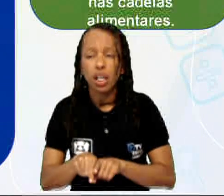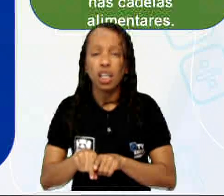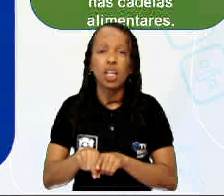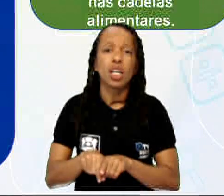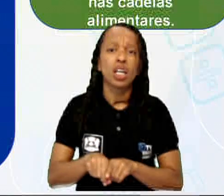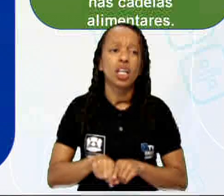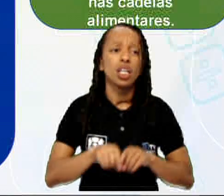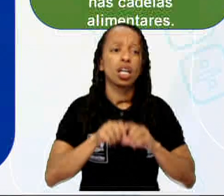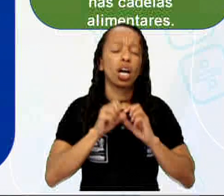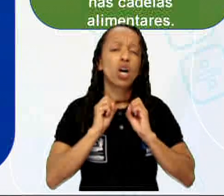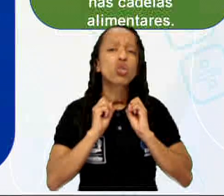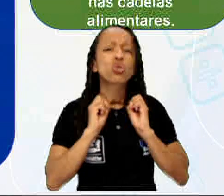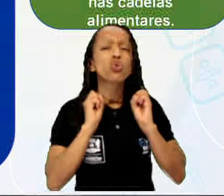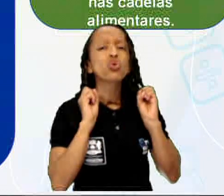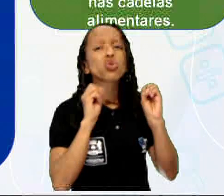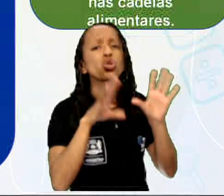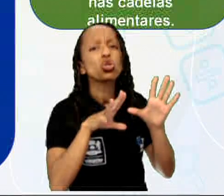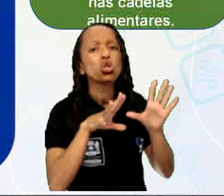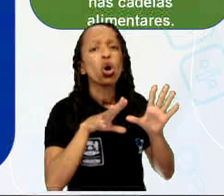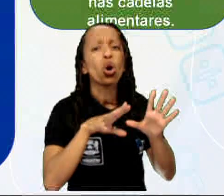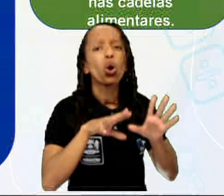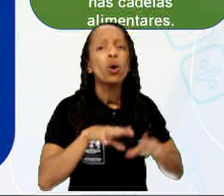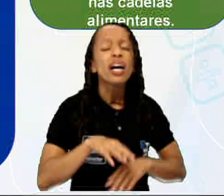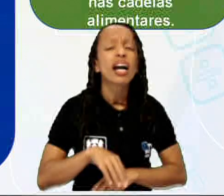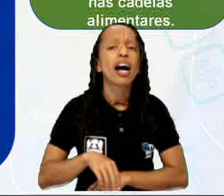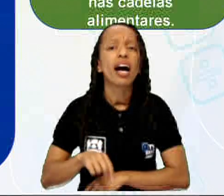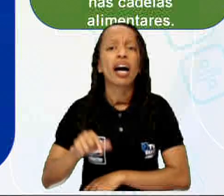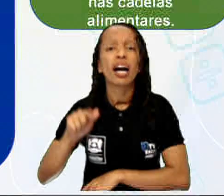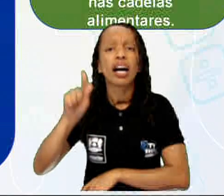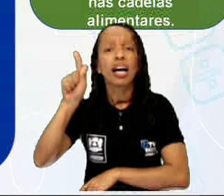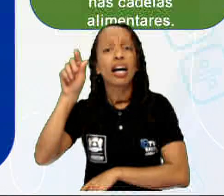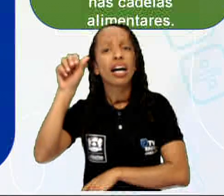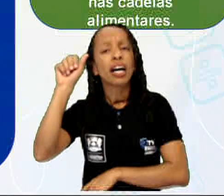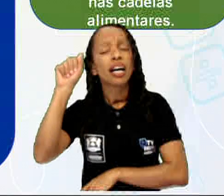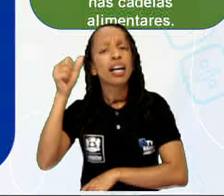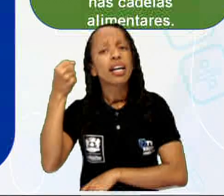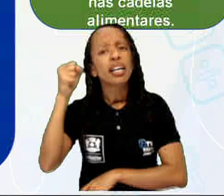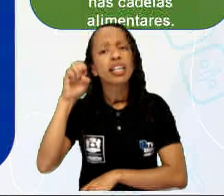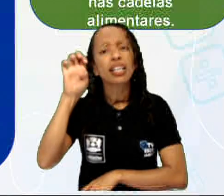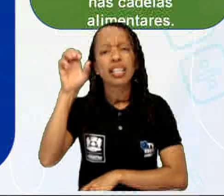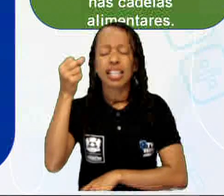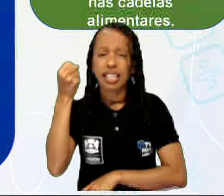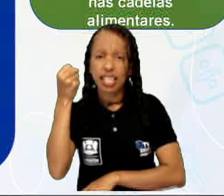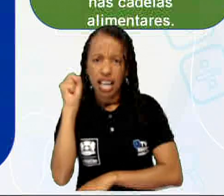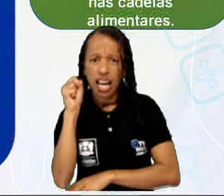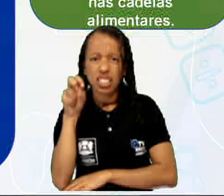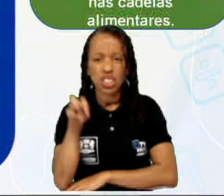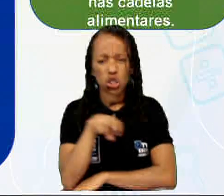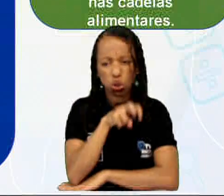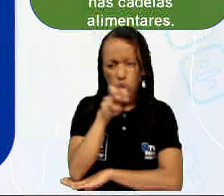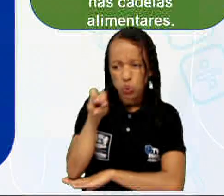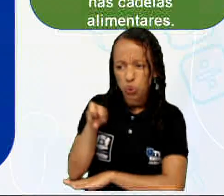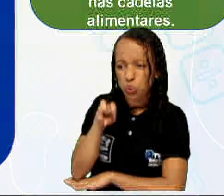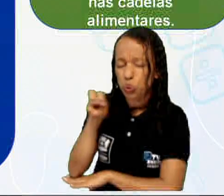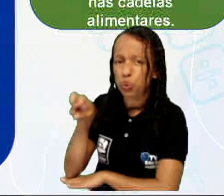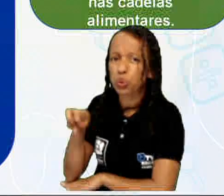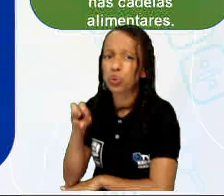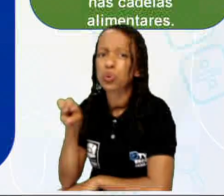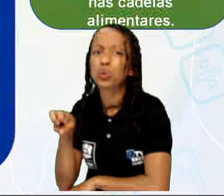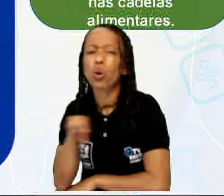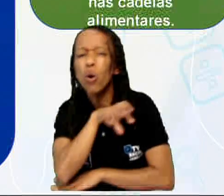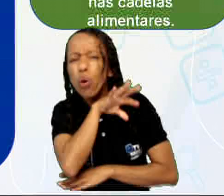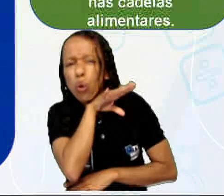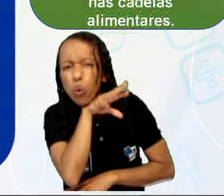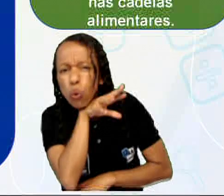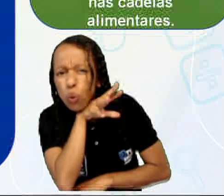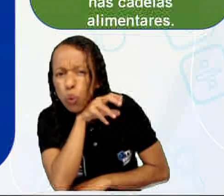atmosfera, prejudicando a realização do ciclo da água, que depende muito também da